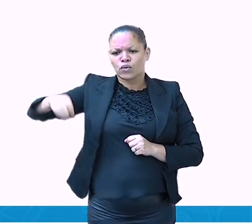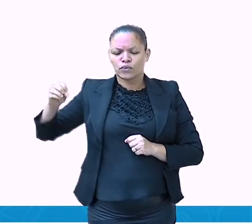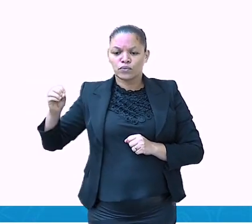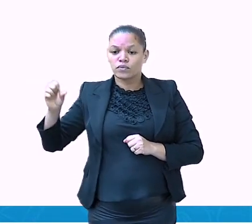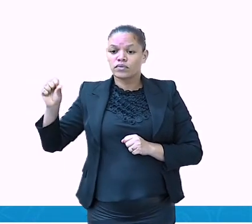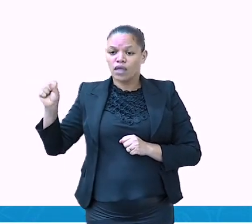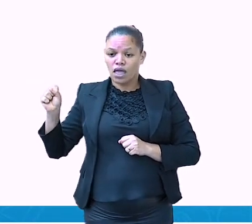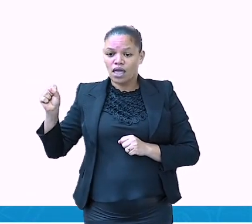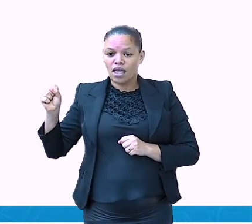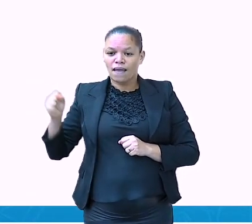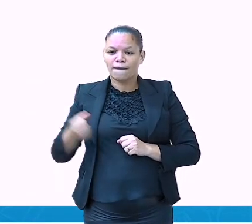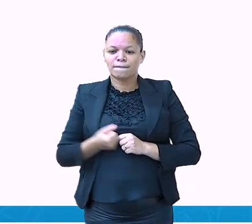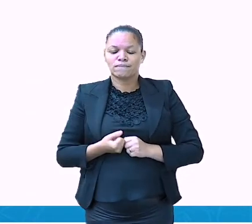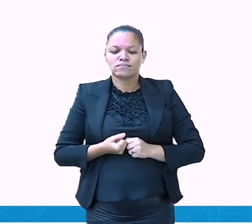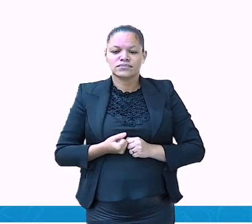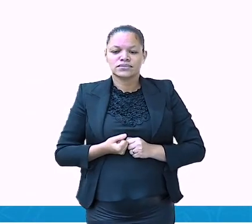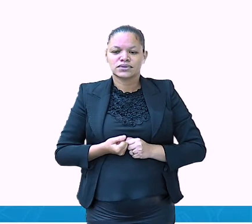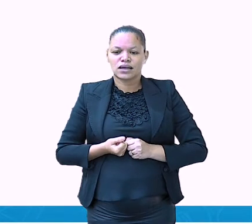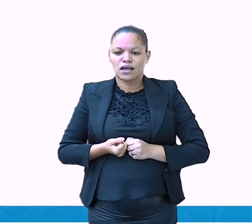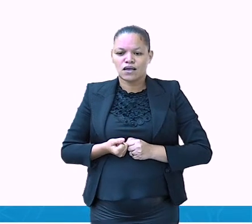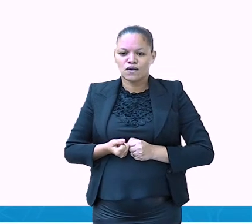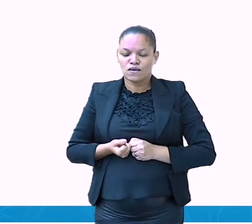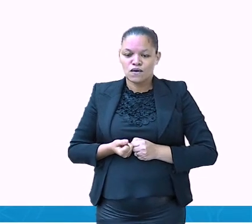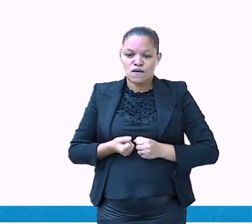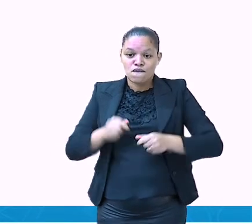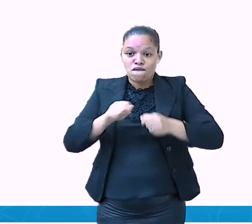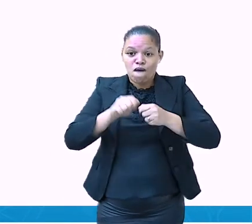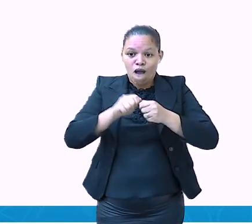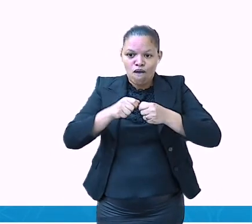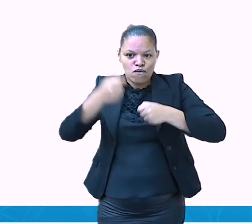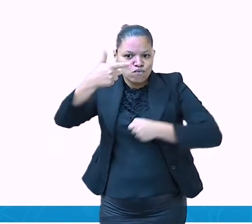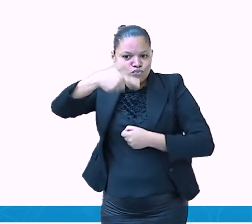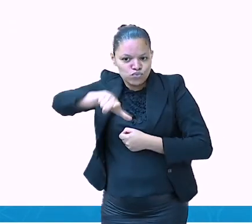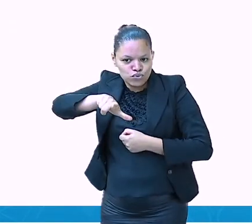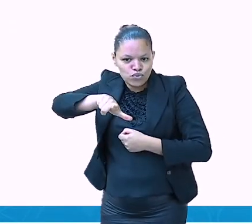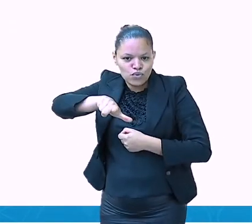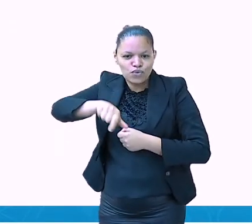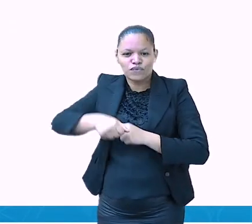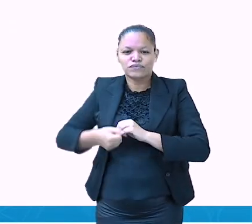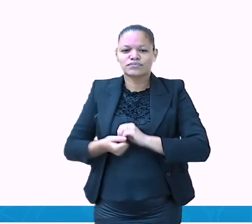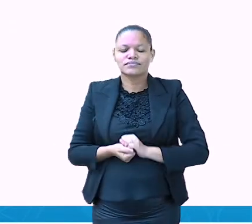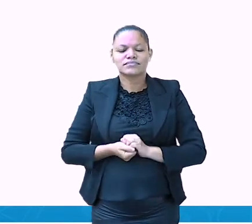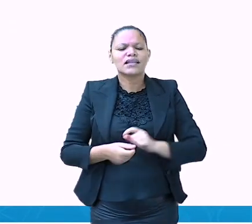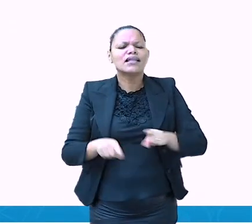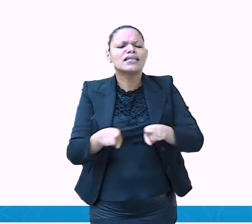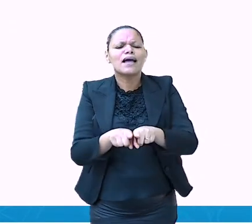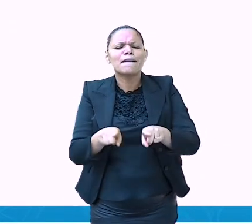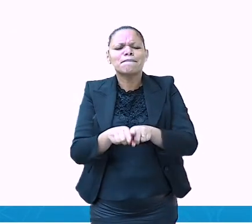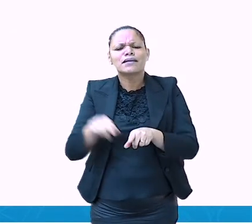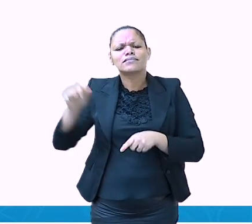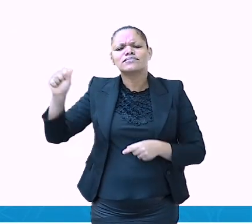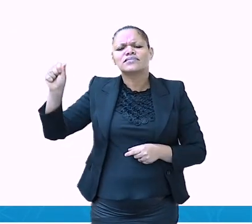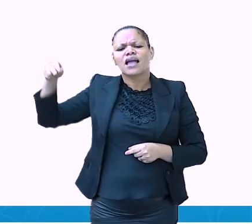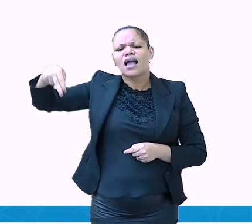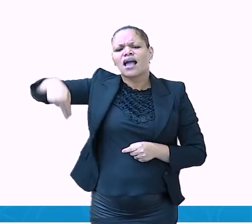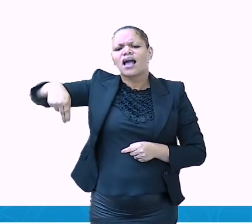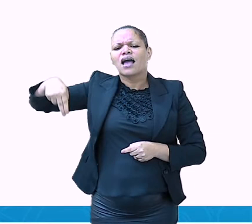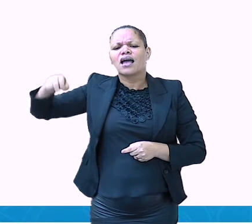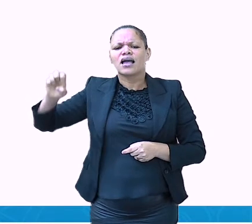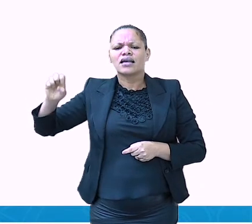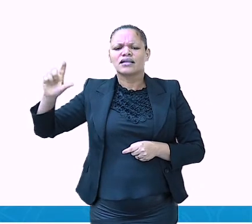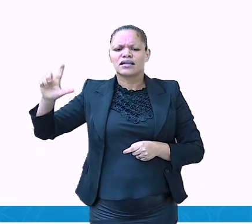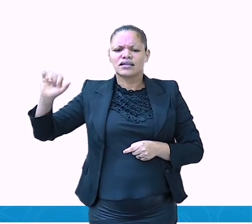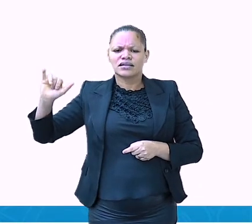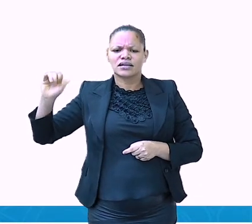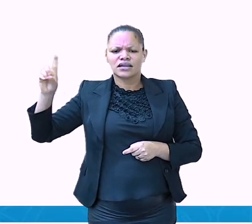regenerativos. Os aneulídeos, que tem o corpo, né, com os anéisinhos, e esses anéis fazem com que eles